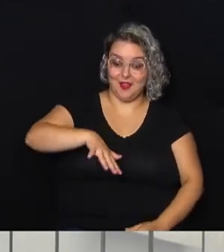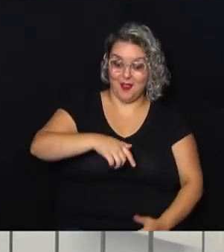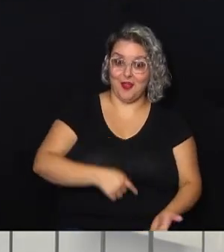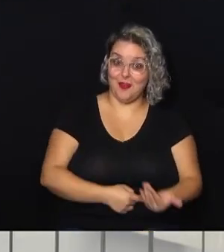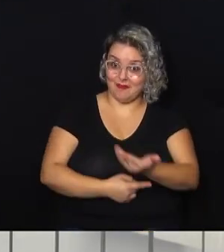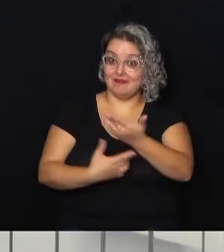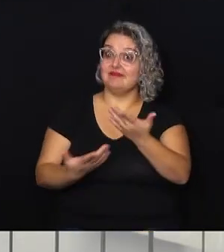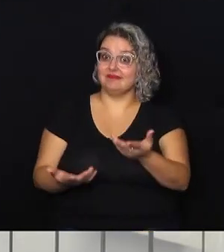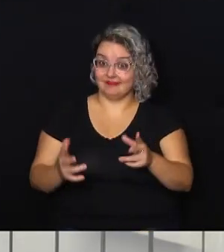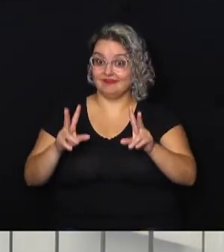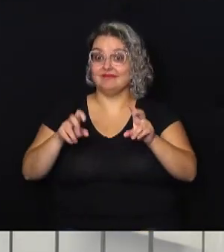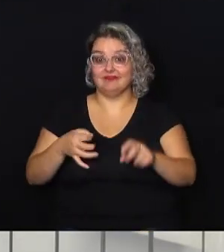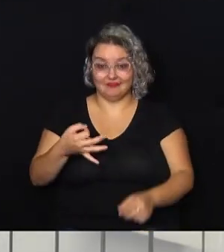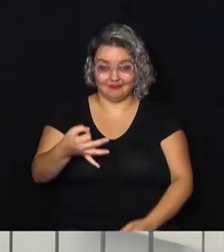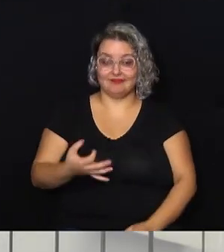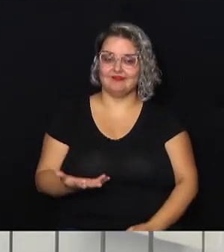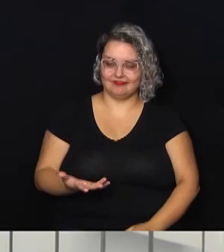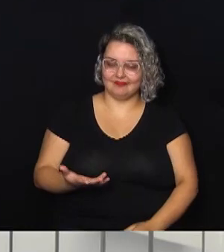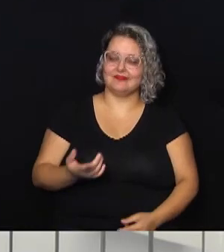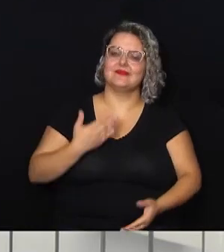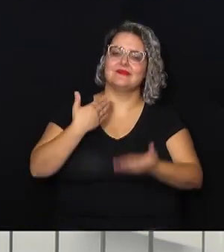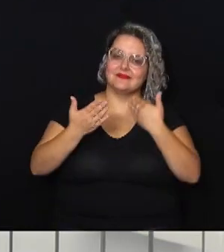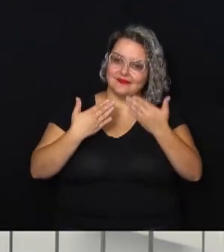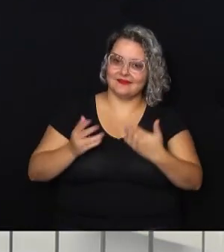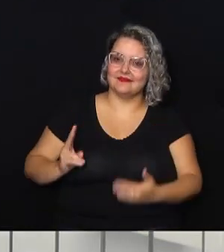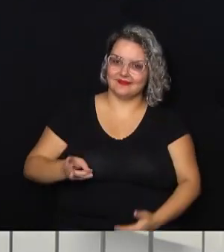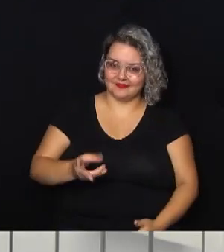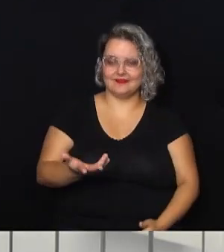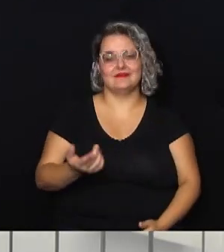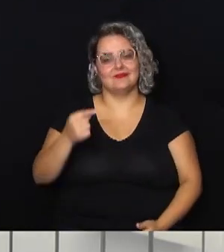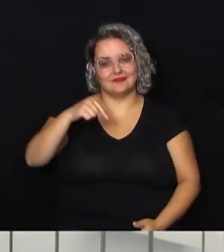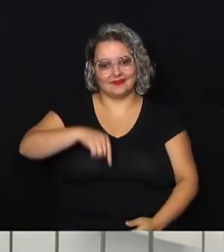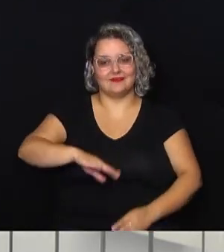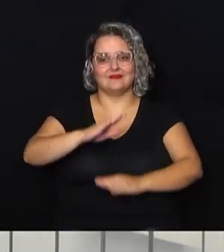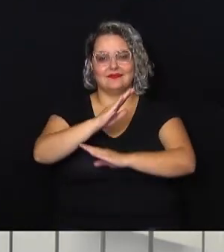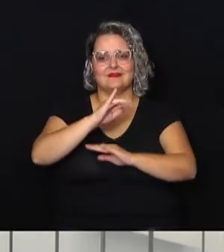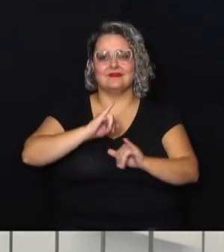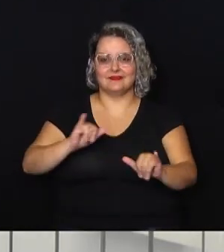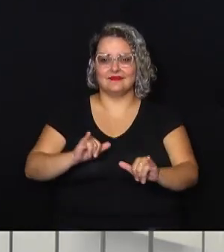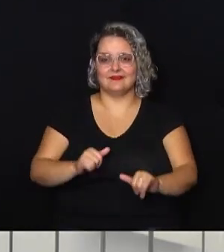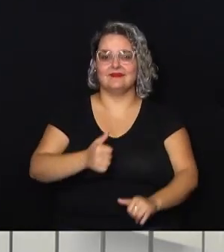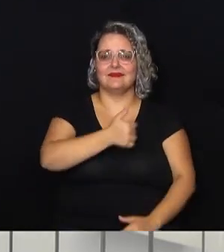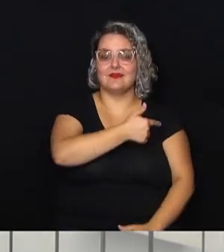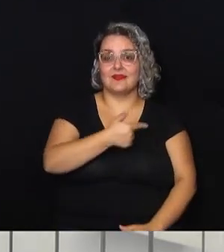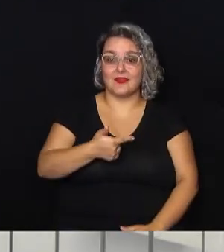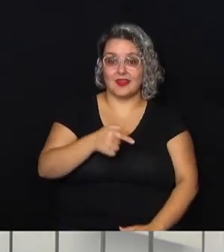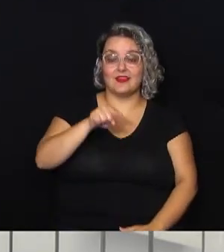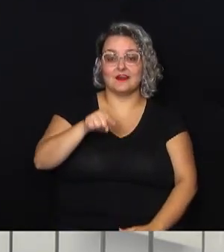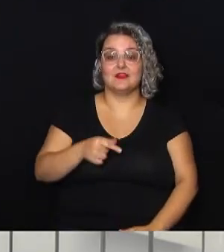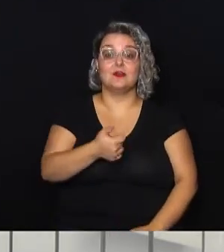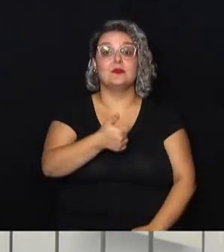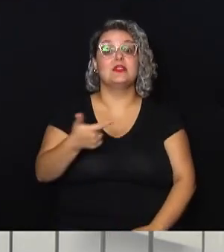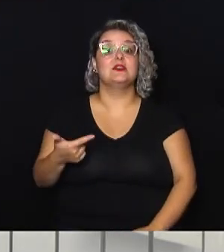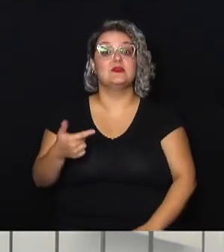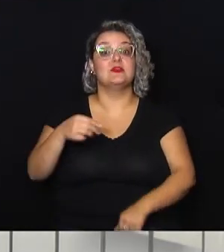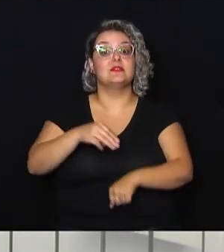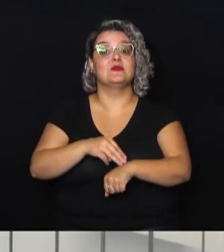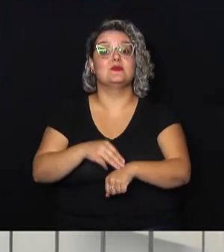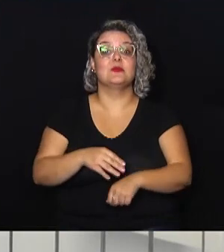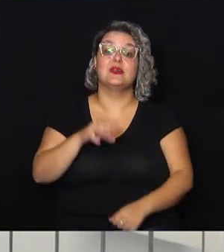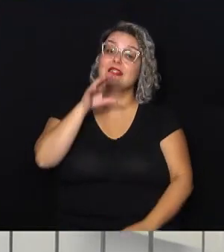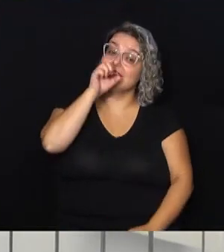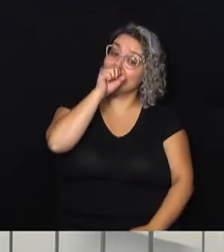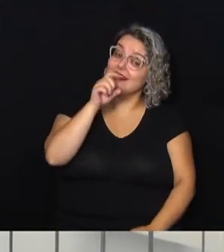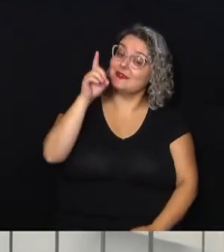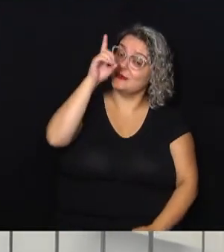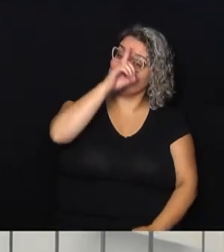É um assunto que certamente nós vamos abordar aqui no nosso telejornal. 12:00 mais 12 minutos, fim de semana